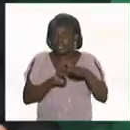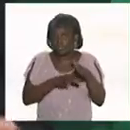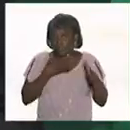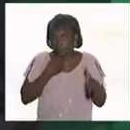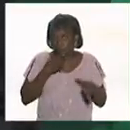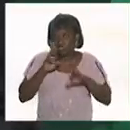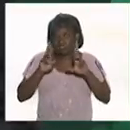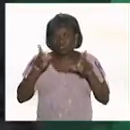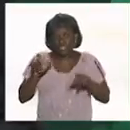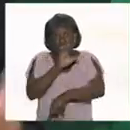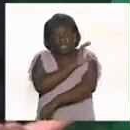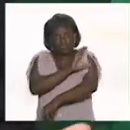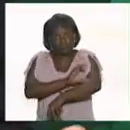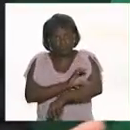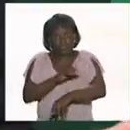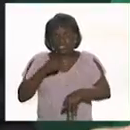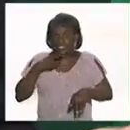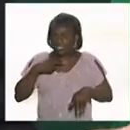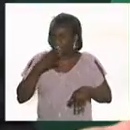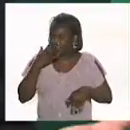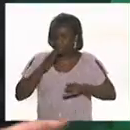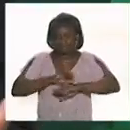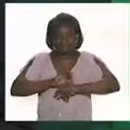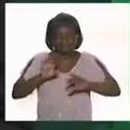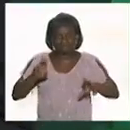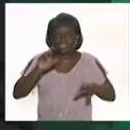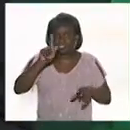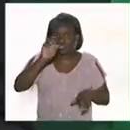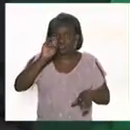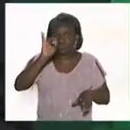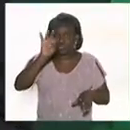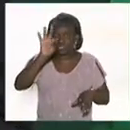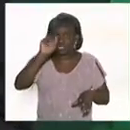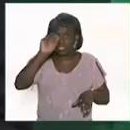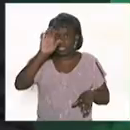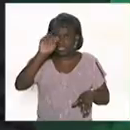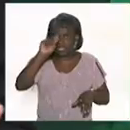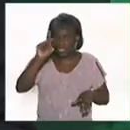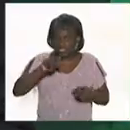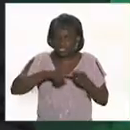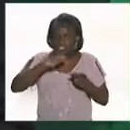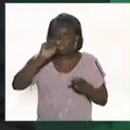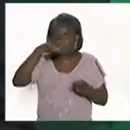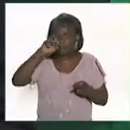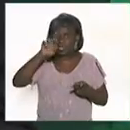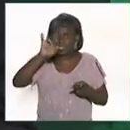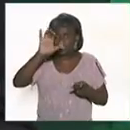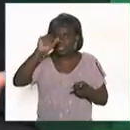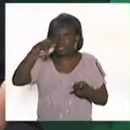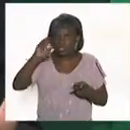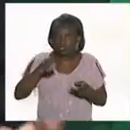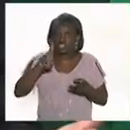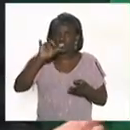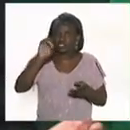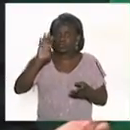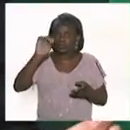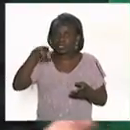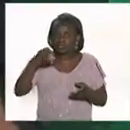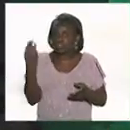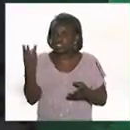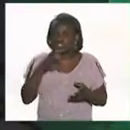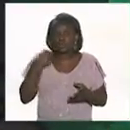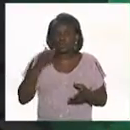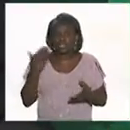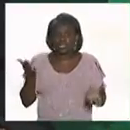empresário. Diferente da situação de Campos, que é mágica, né? Onde você tem Goitacás, você tem Americano e Rio Branco. Só que os três estão morrendo.